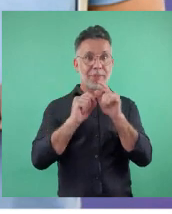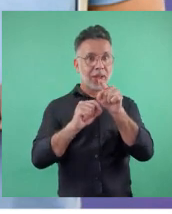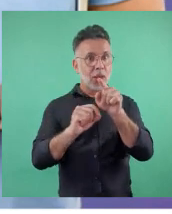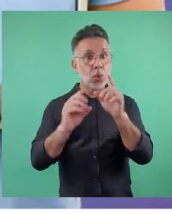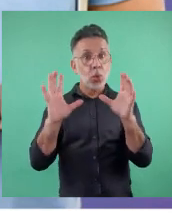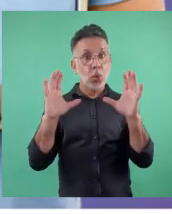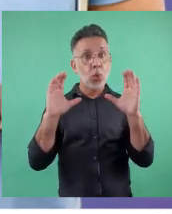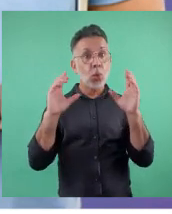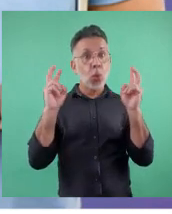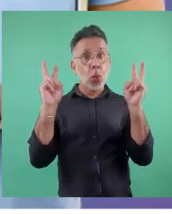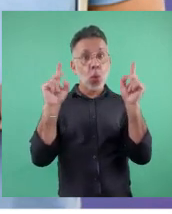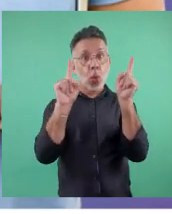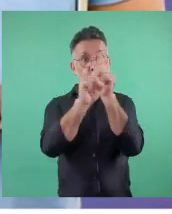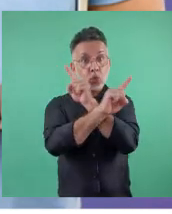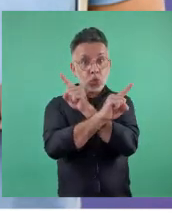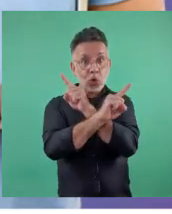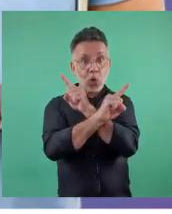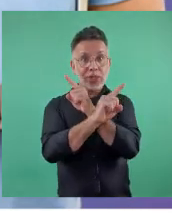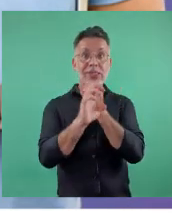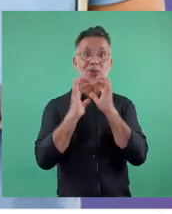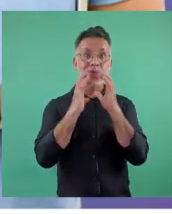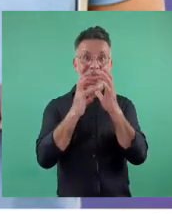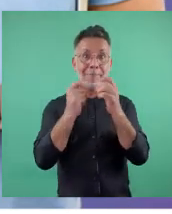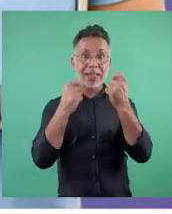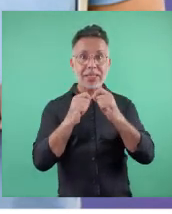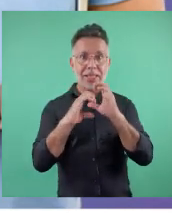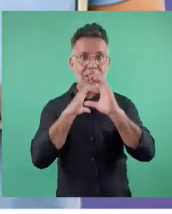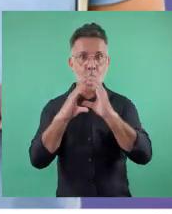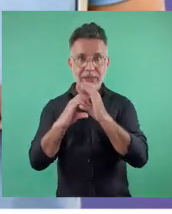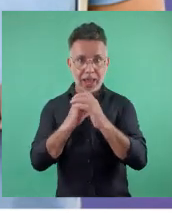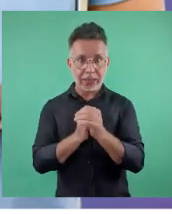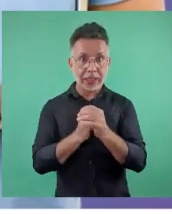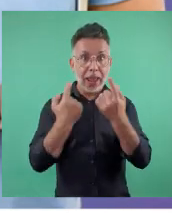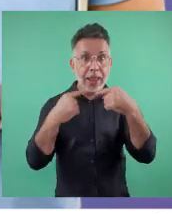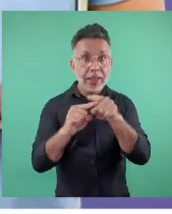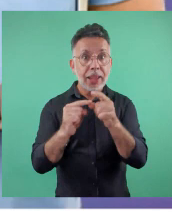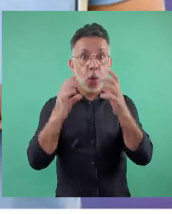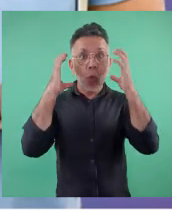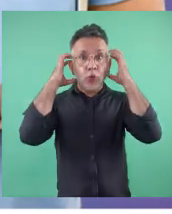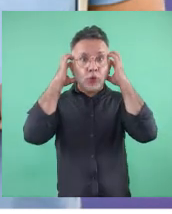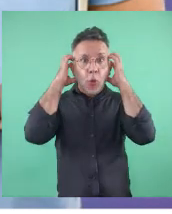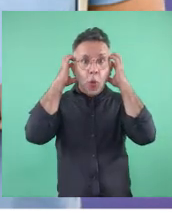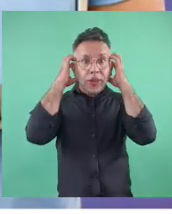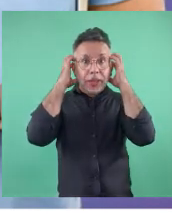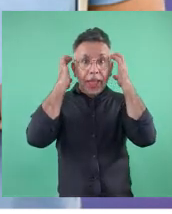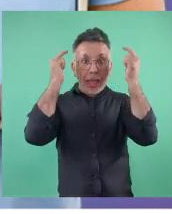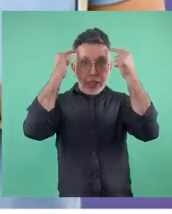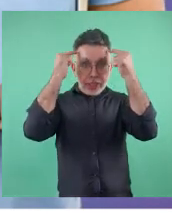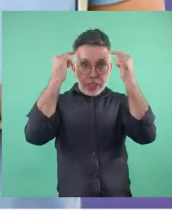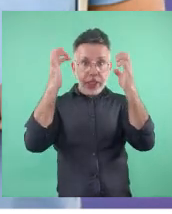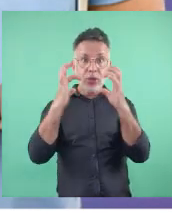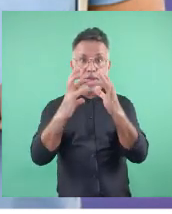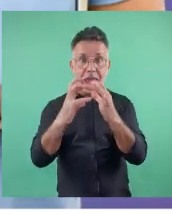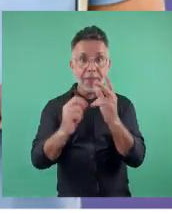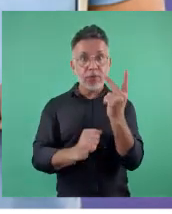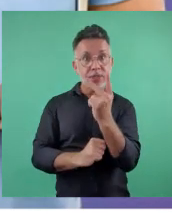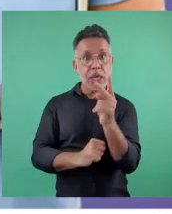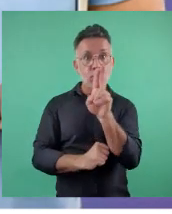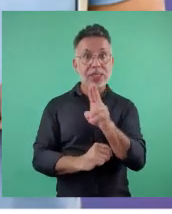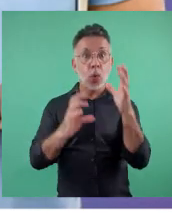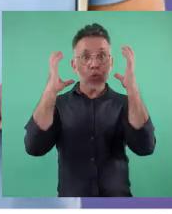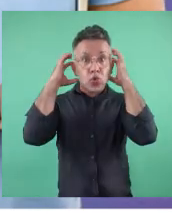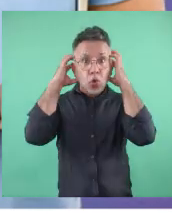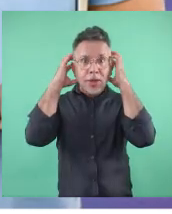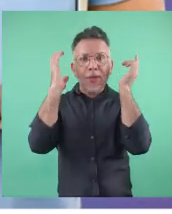comunicar. Só de você usar de uma maneira binaural o fone e o cérebro,